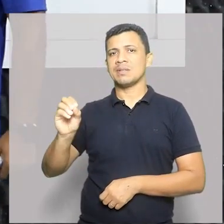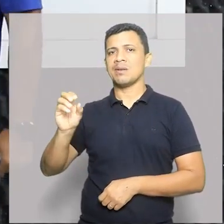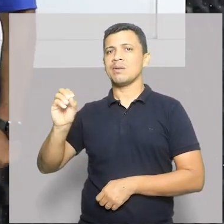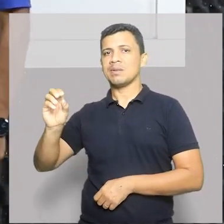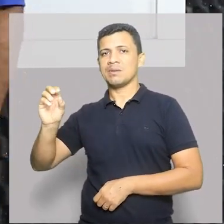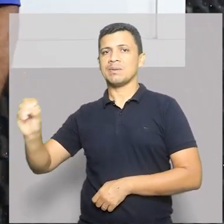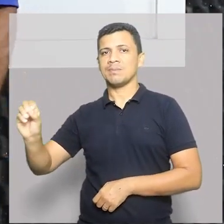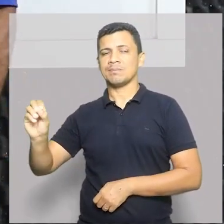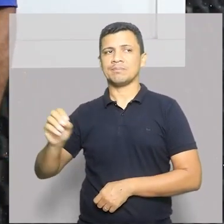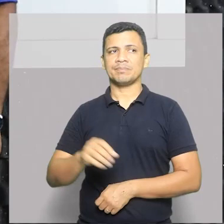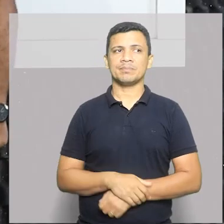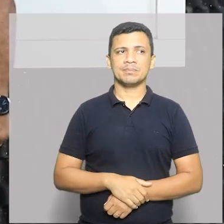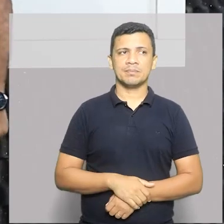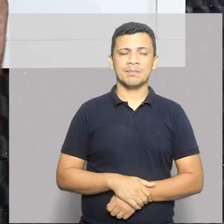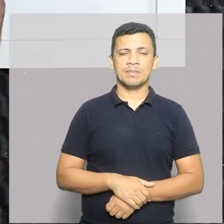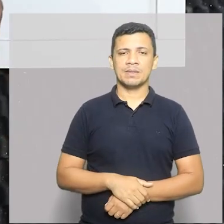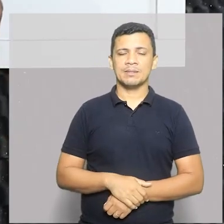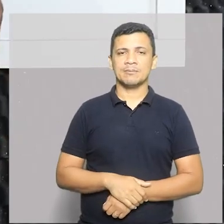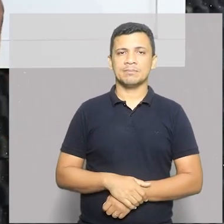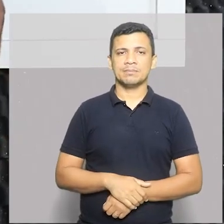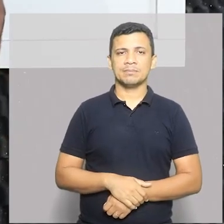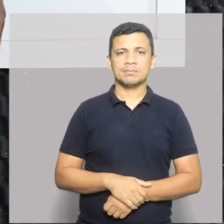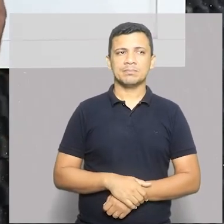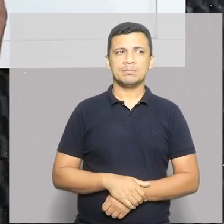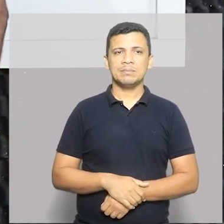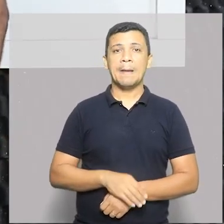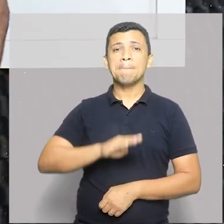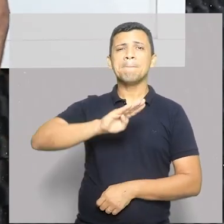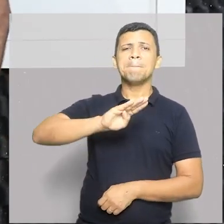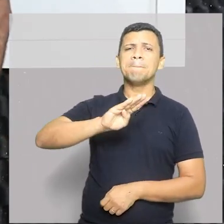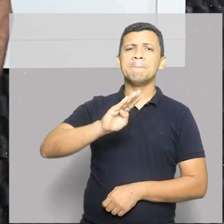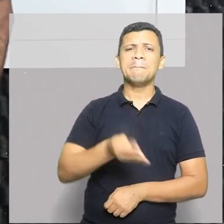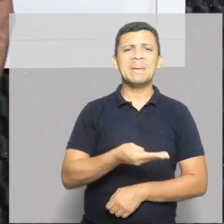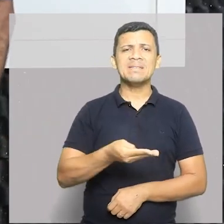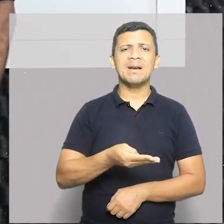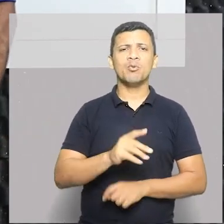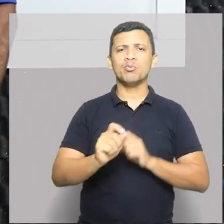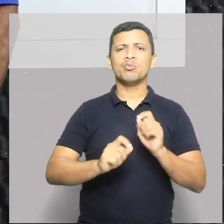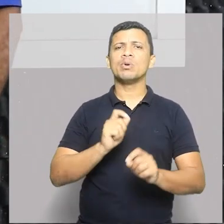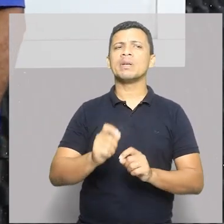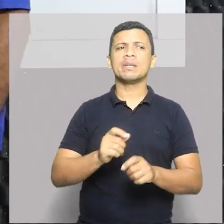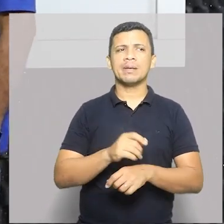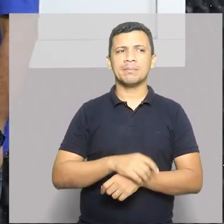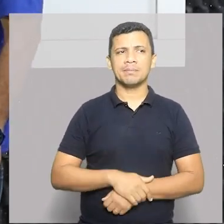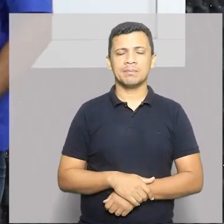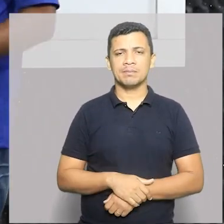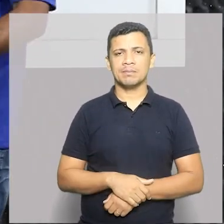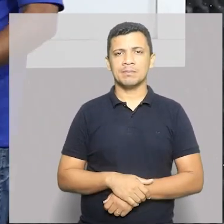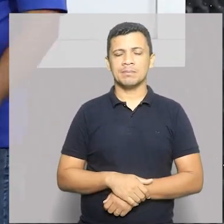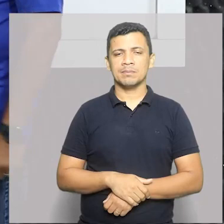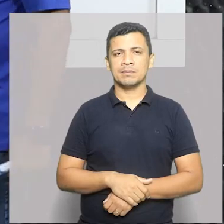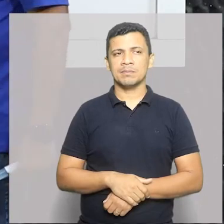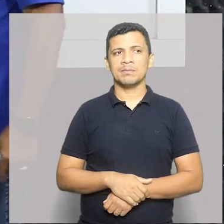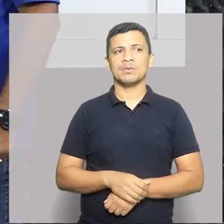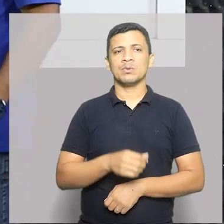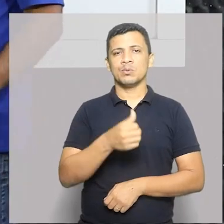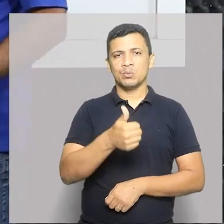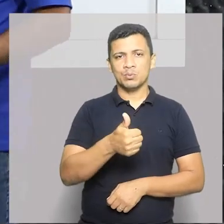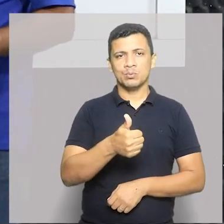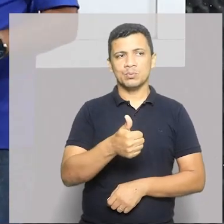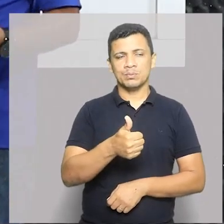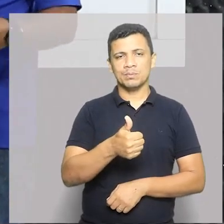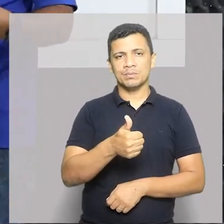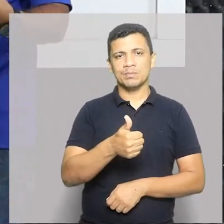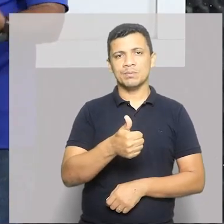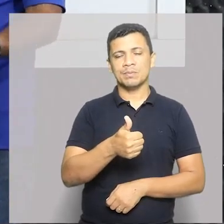Certo? 1000, milhão. E o que venceu o bilhão? O bilhão. Mais 3 zeros. Então,